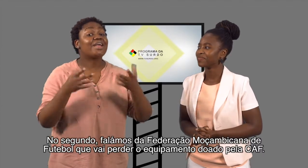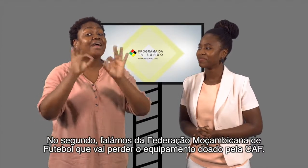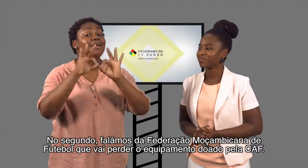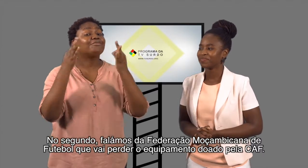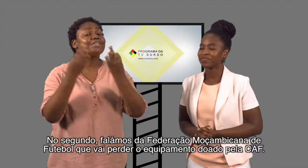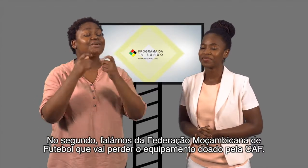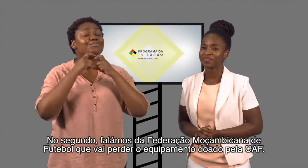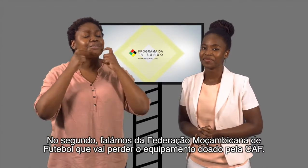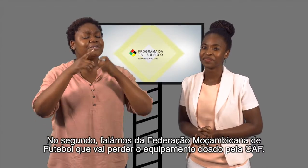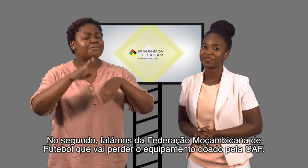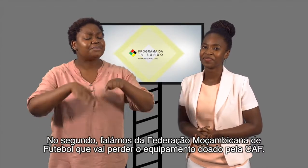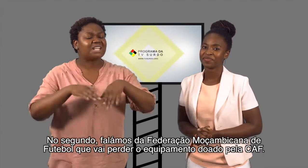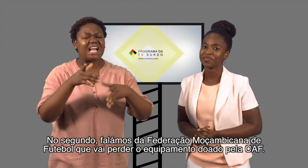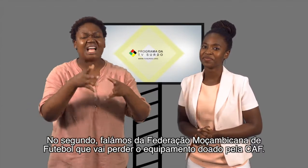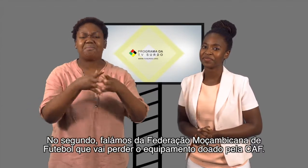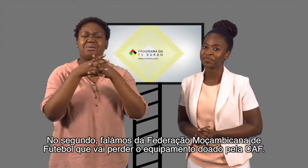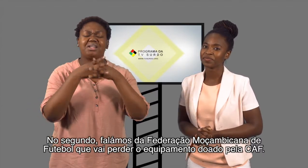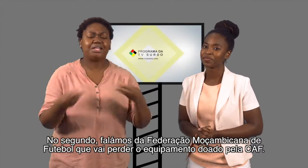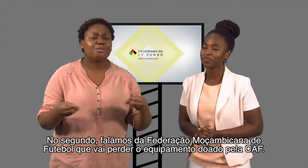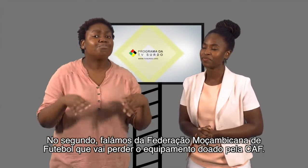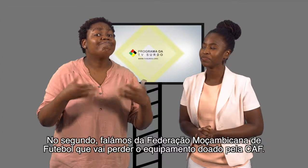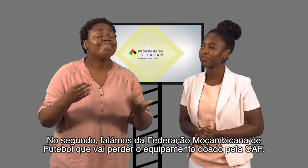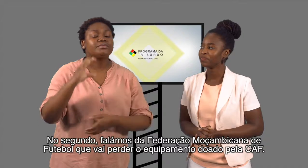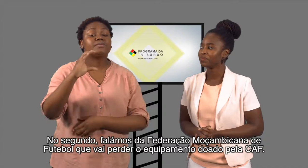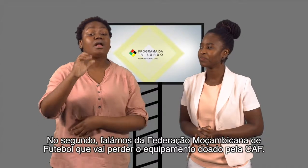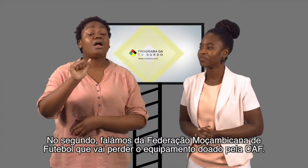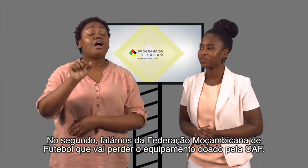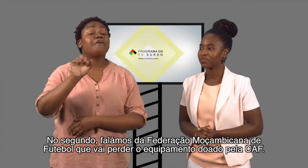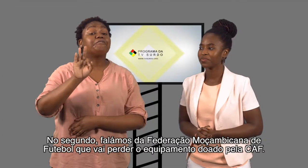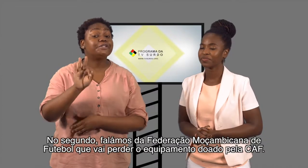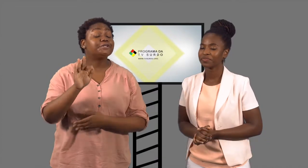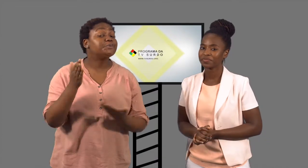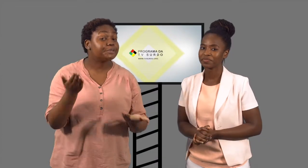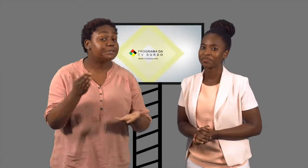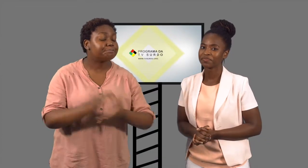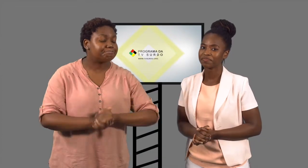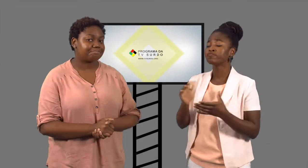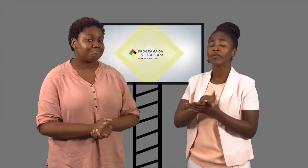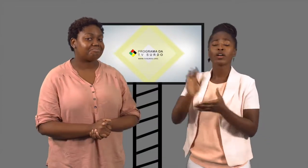Moçambicana de Futebol que vai perder o equipamento doado pela CAF.